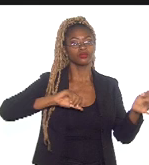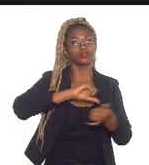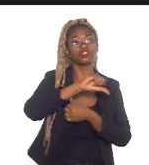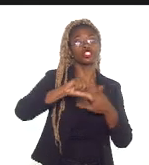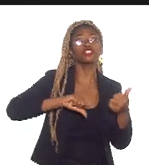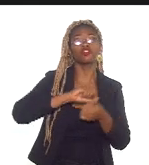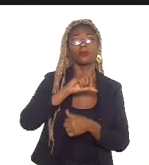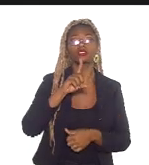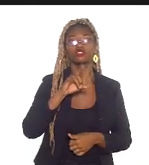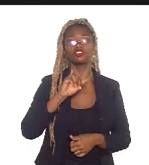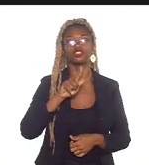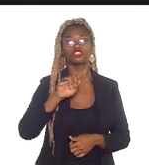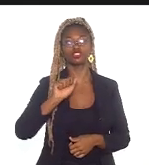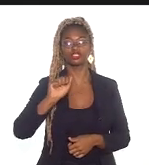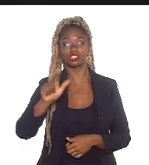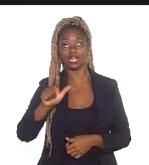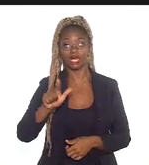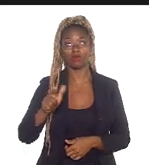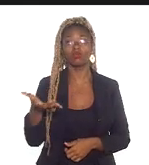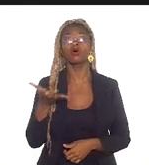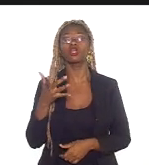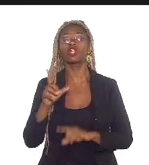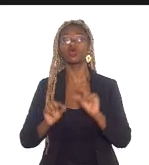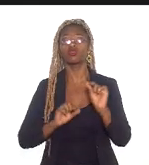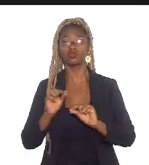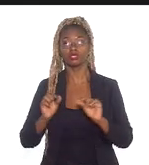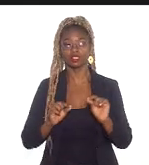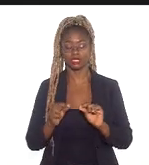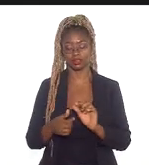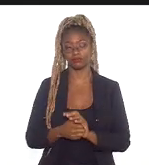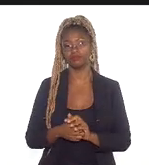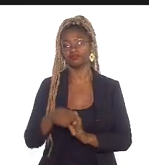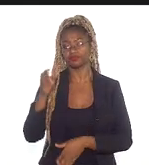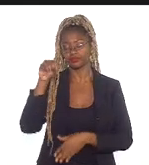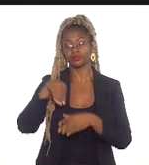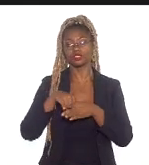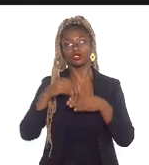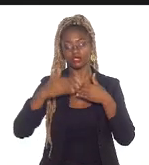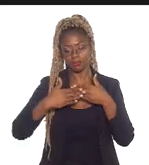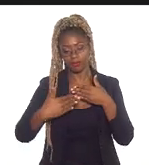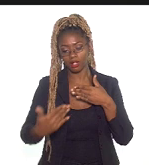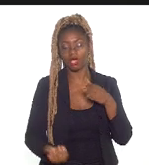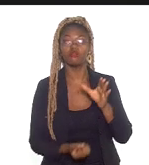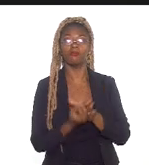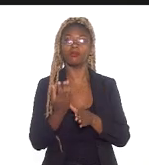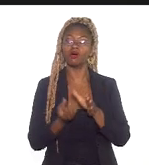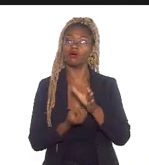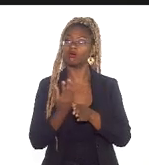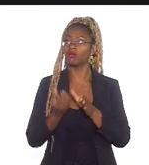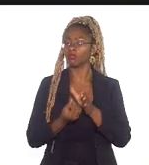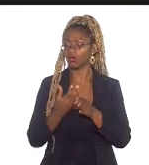digital, buscando trazer para o processo de produção